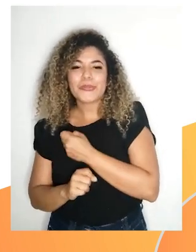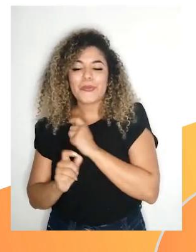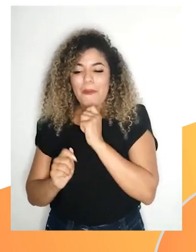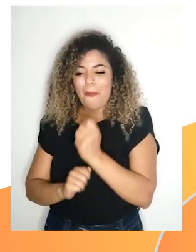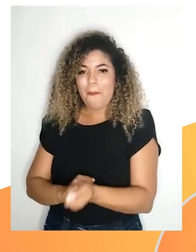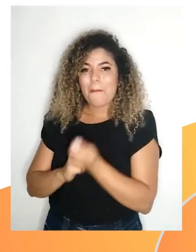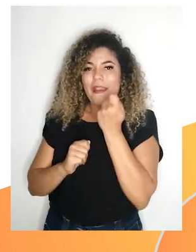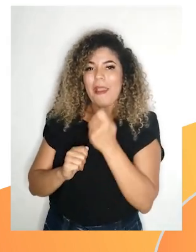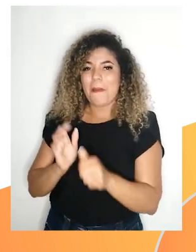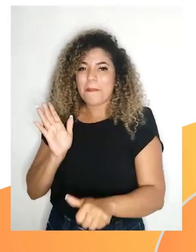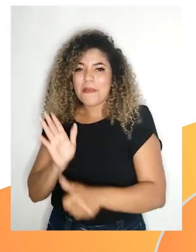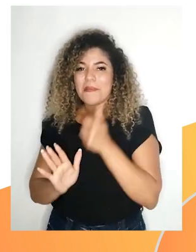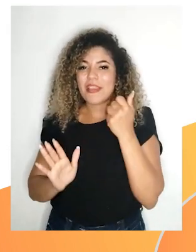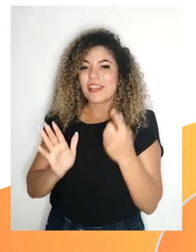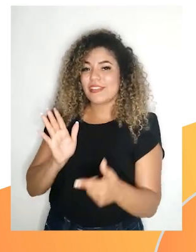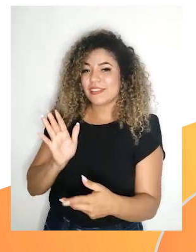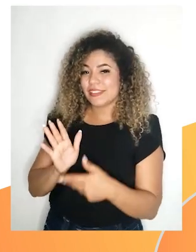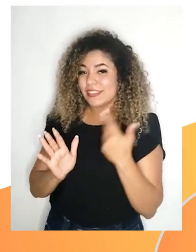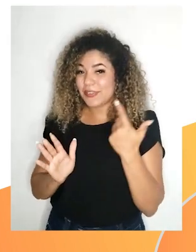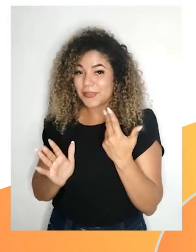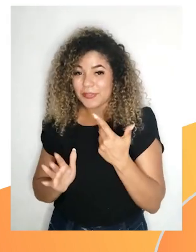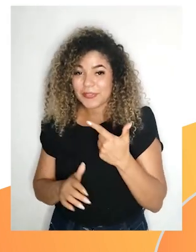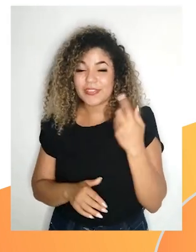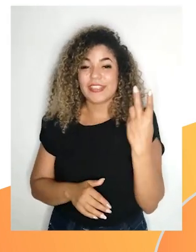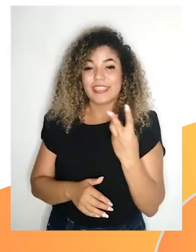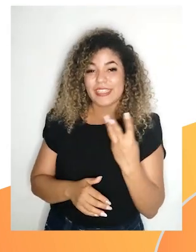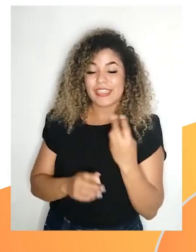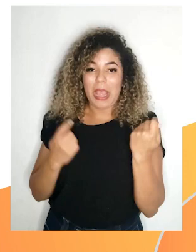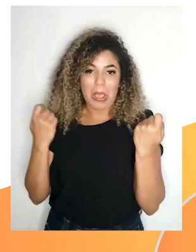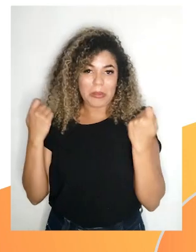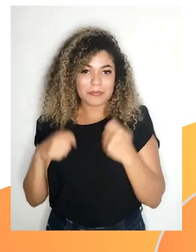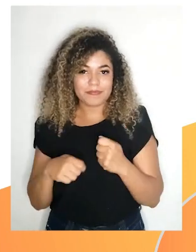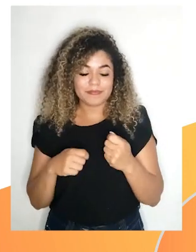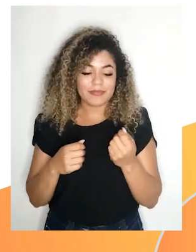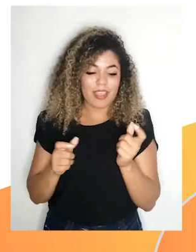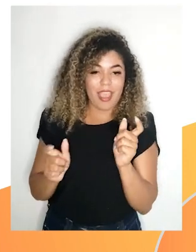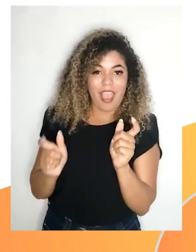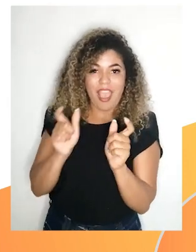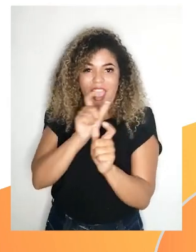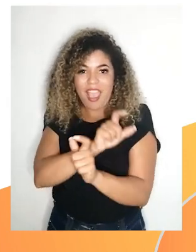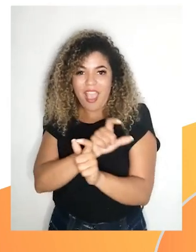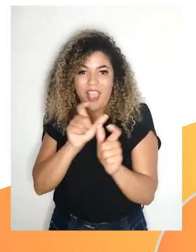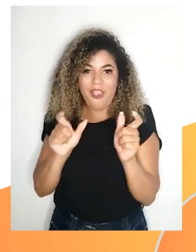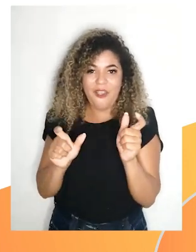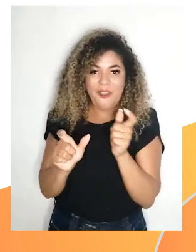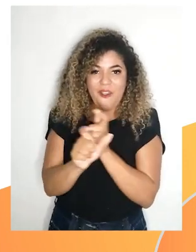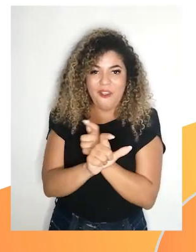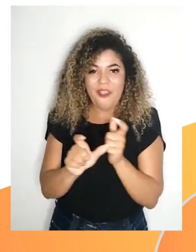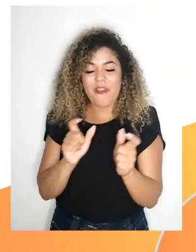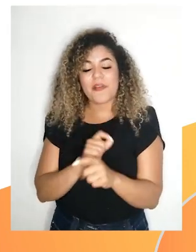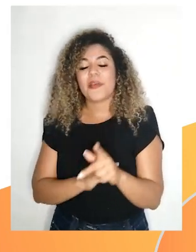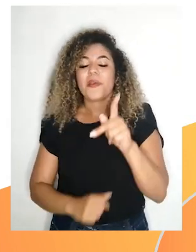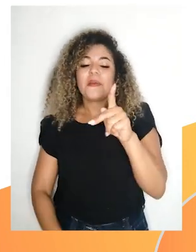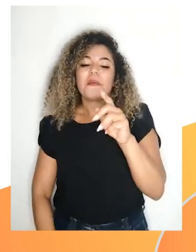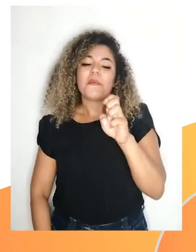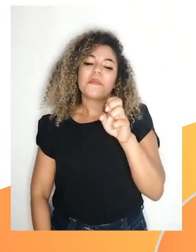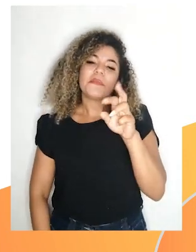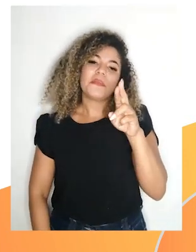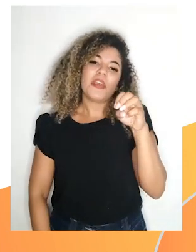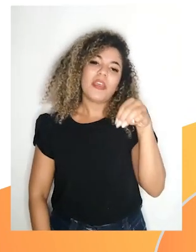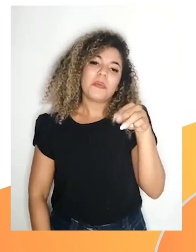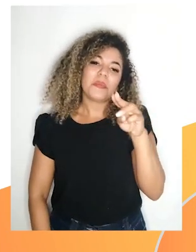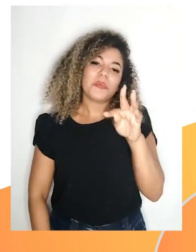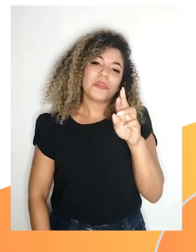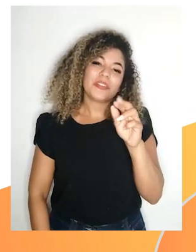pescado primeiro, segundo e terceiro, né? Aqui nas possibilidades, na análise combinatória, a gente chama isso de permutar os valores. Então,